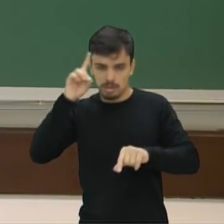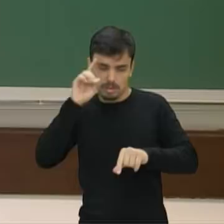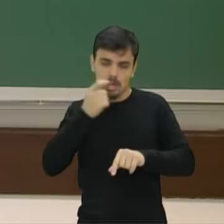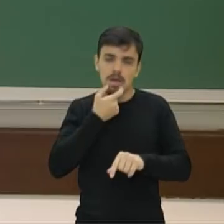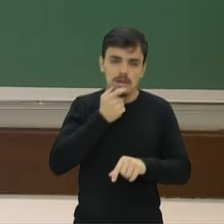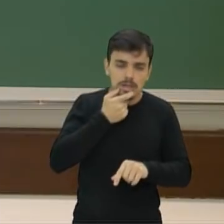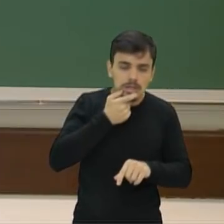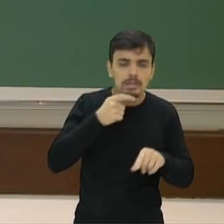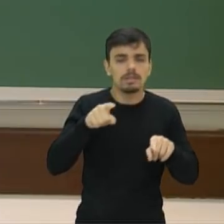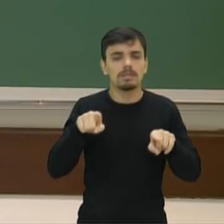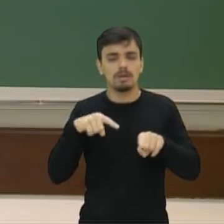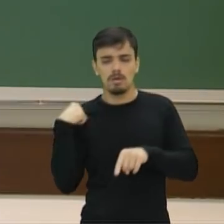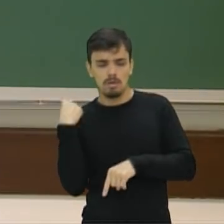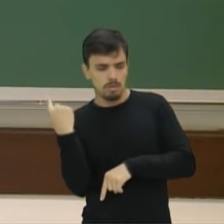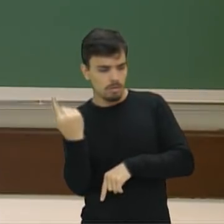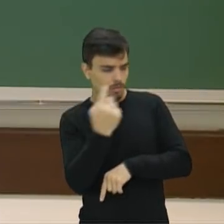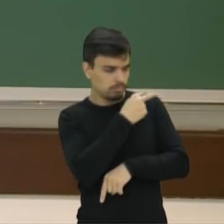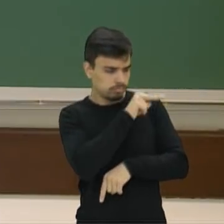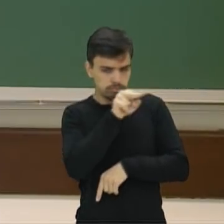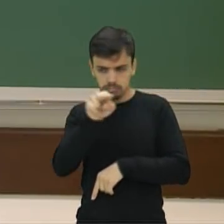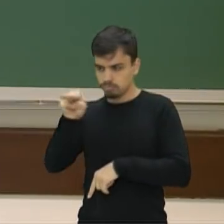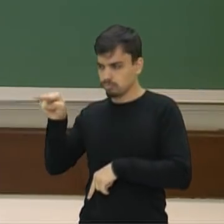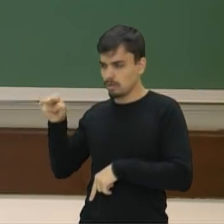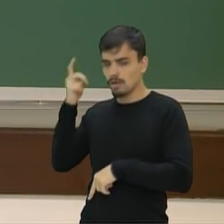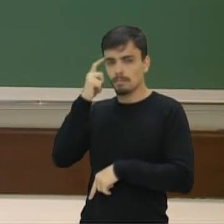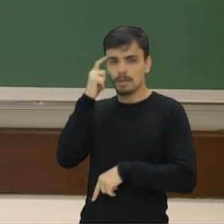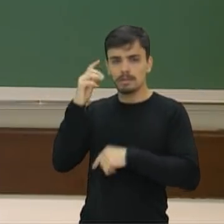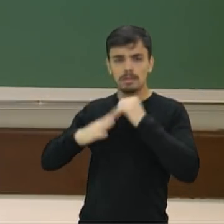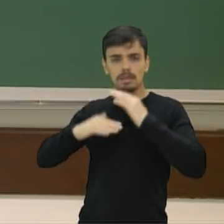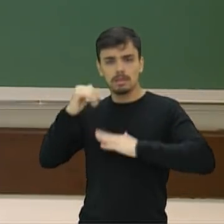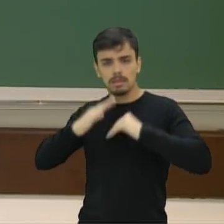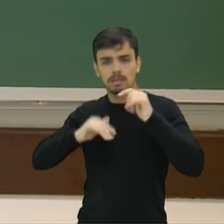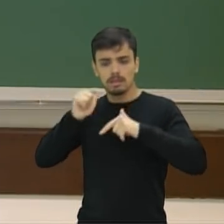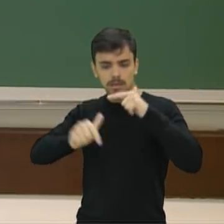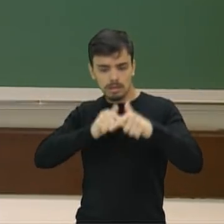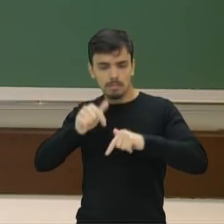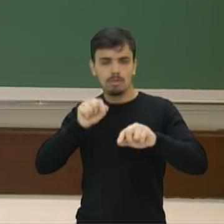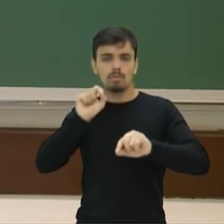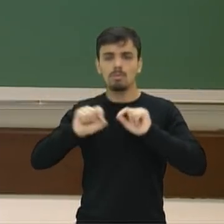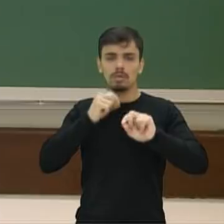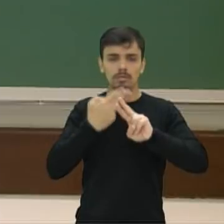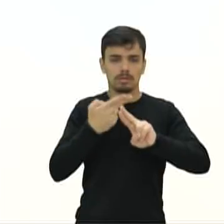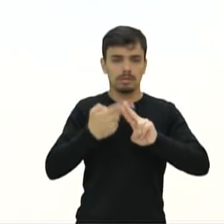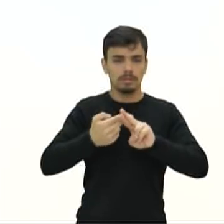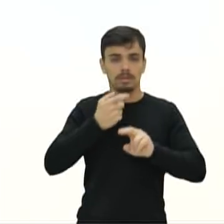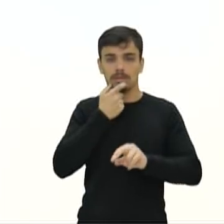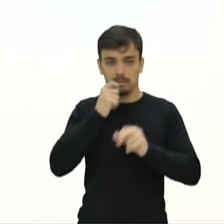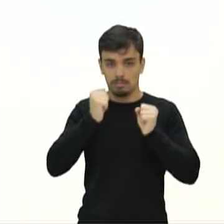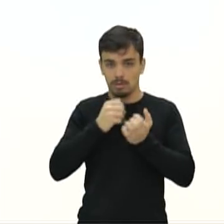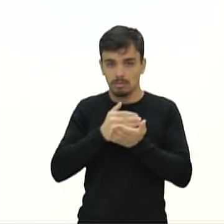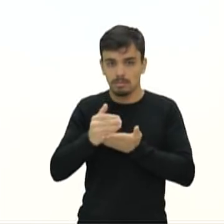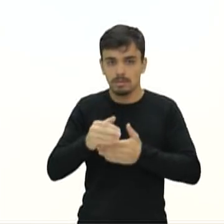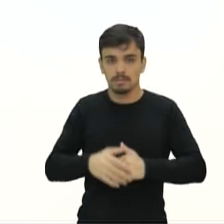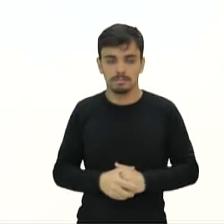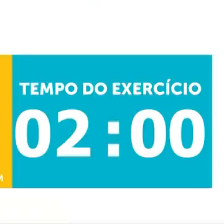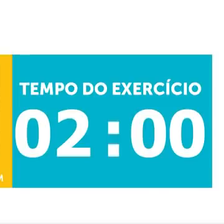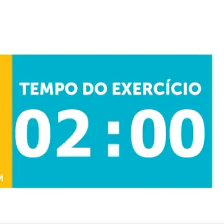uma olhadinha em volta onde você está, pensa nas profissões, o que a gente usa em inglês. Vamos lá?